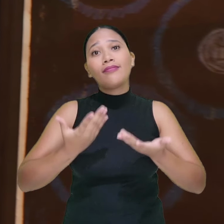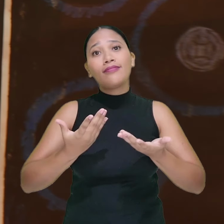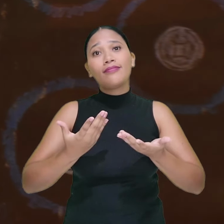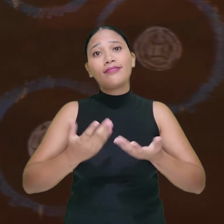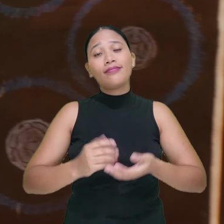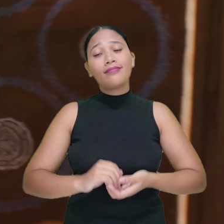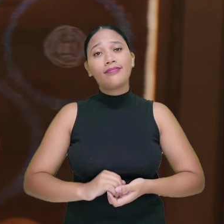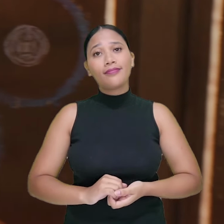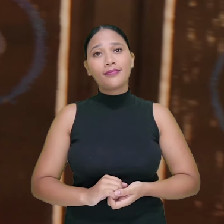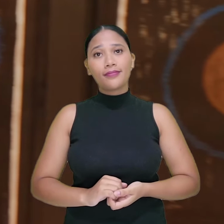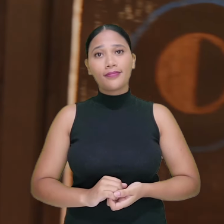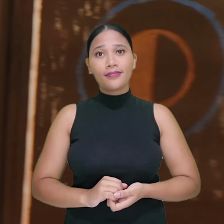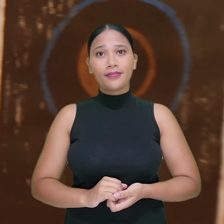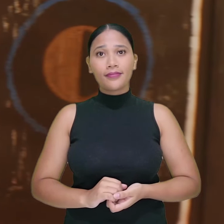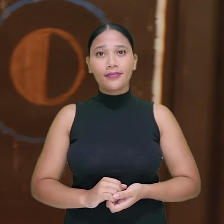experiências.